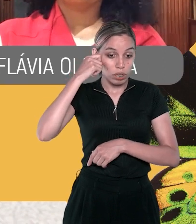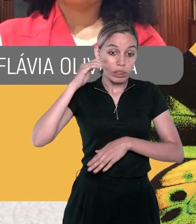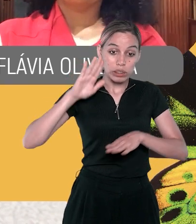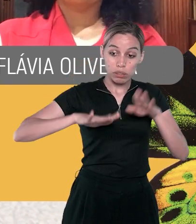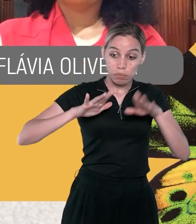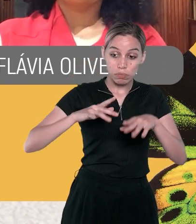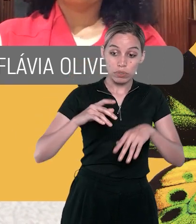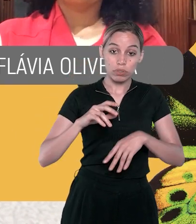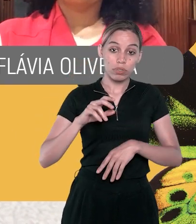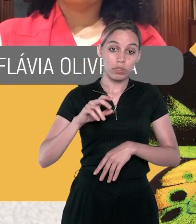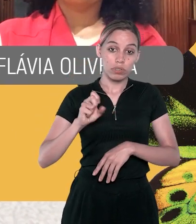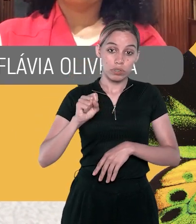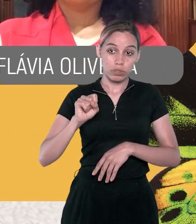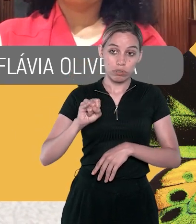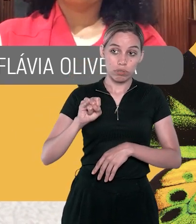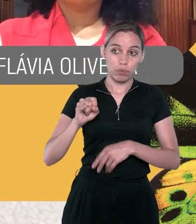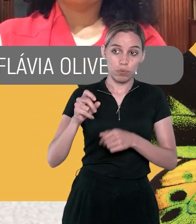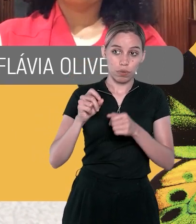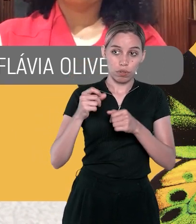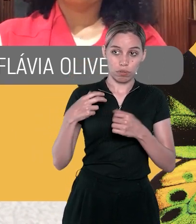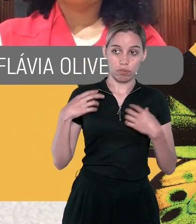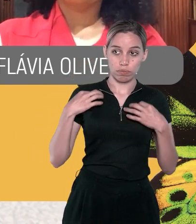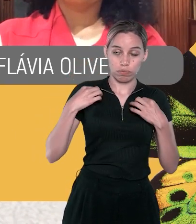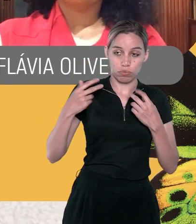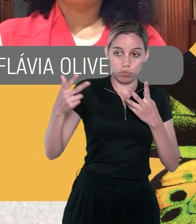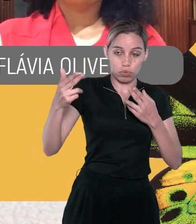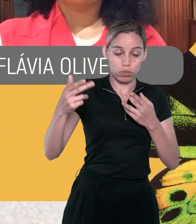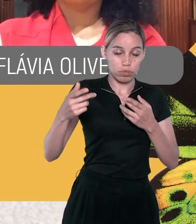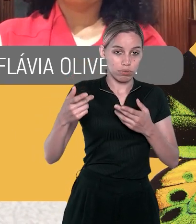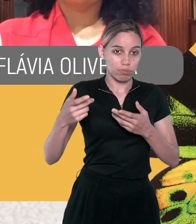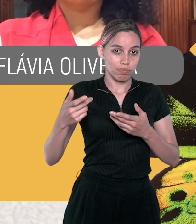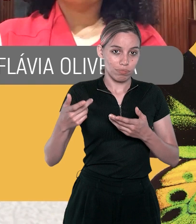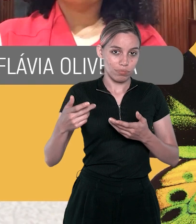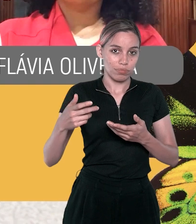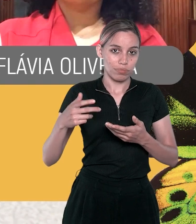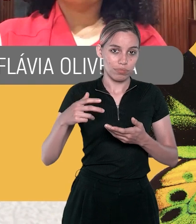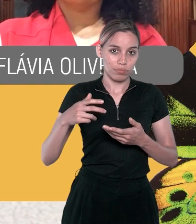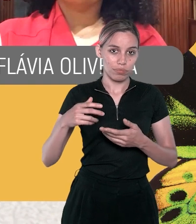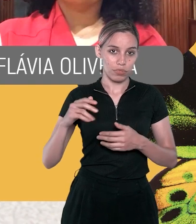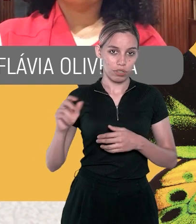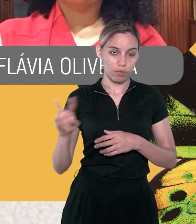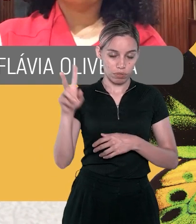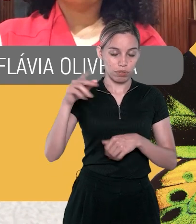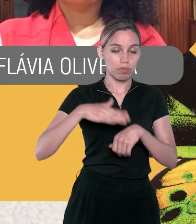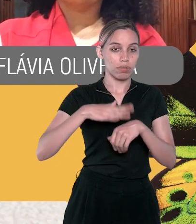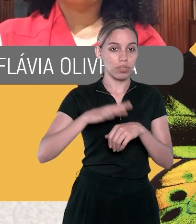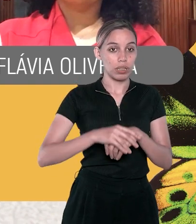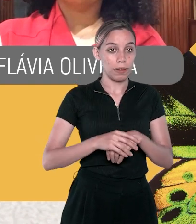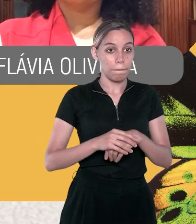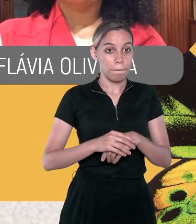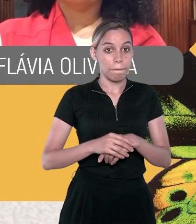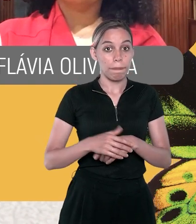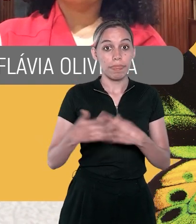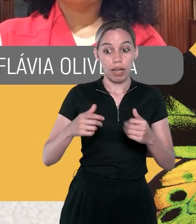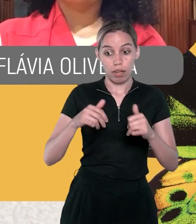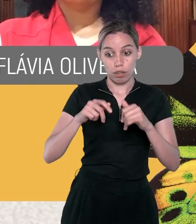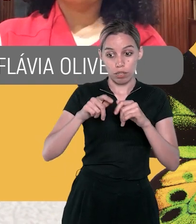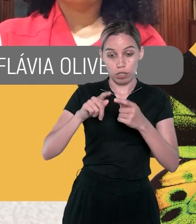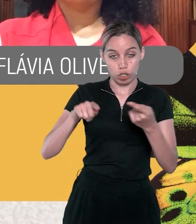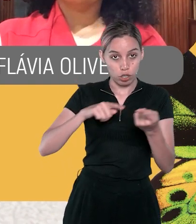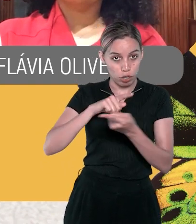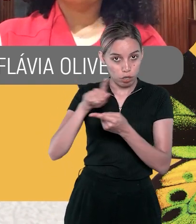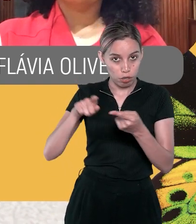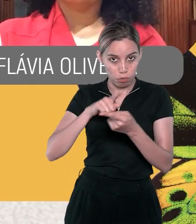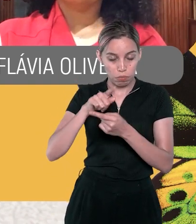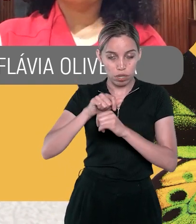internet, que eu acho que é uma coisa muito importante. Eu acho que essa coisa do movimento da globalização, que é muito demonizada sobre vários aspectos, em alguns